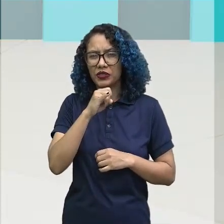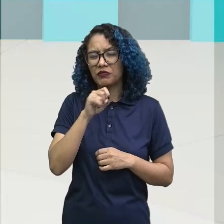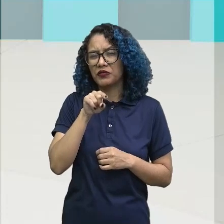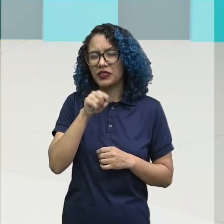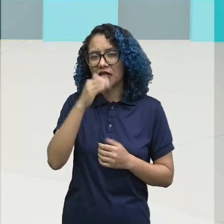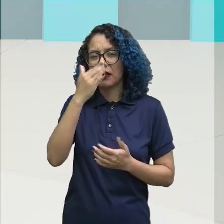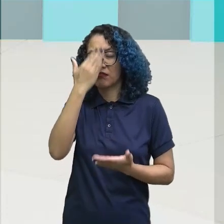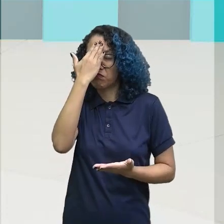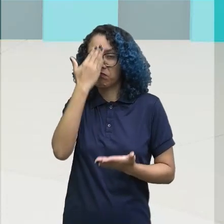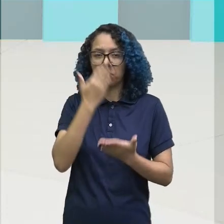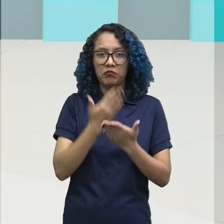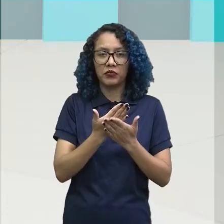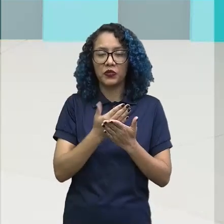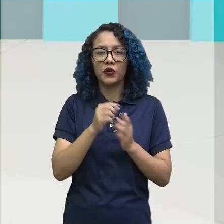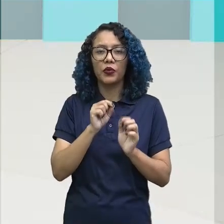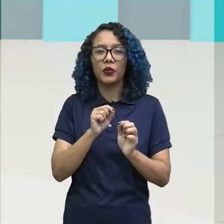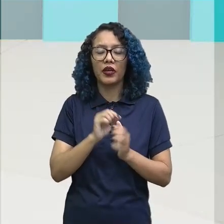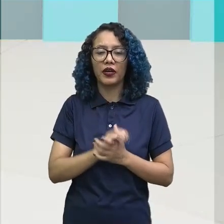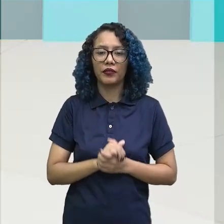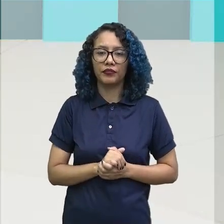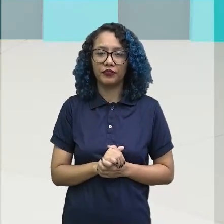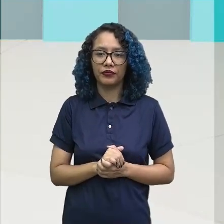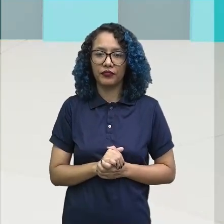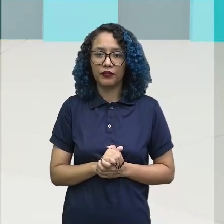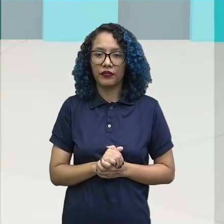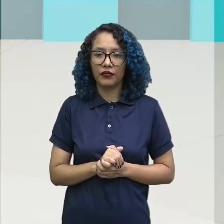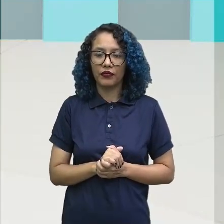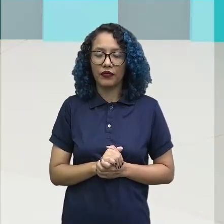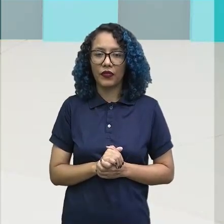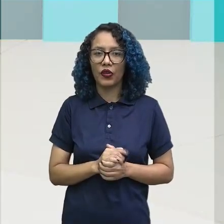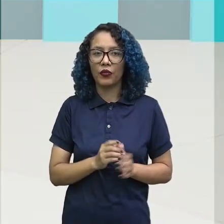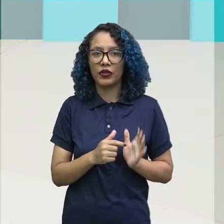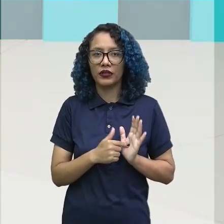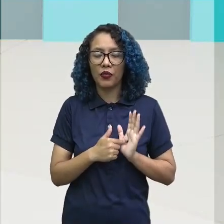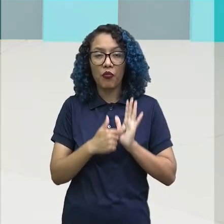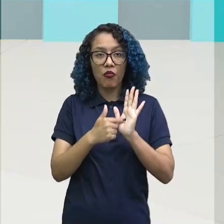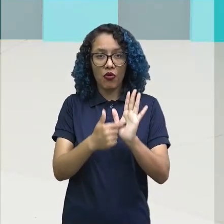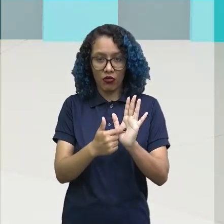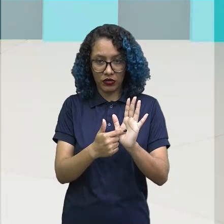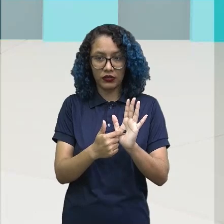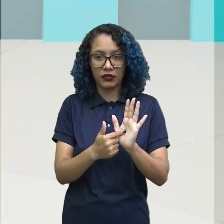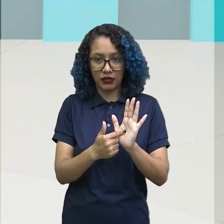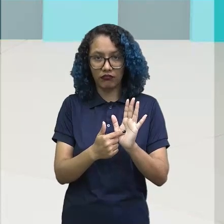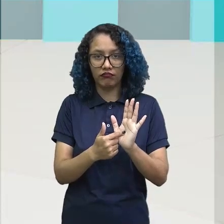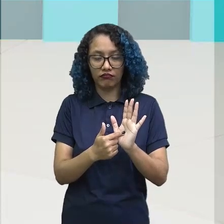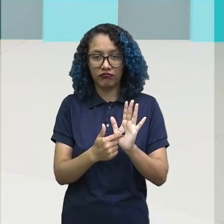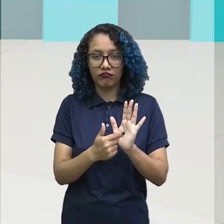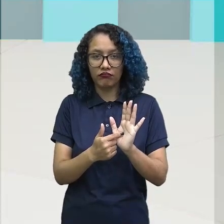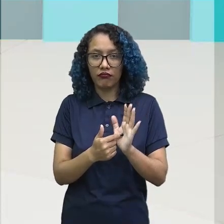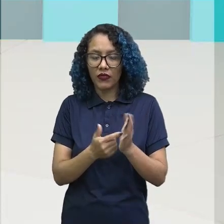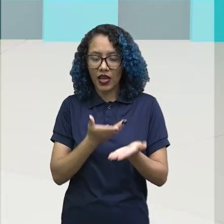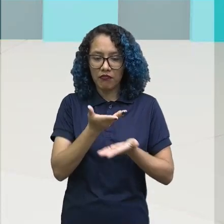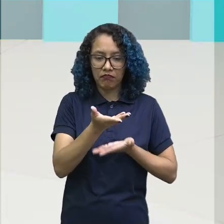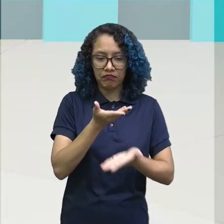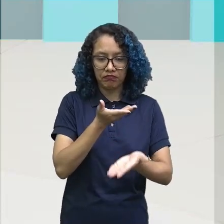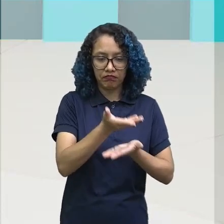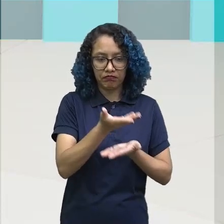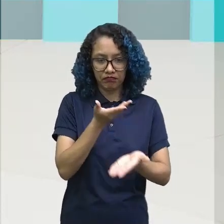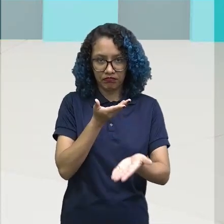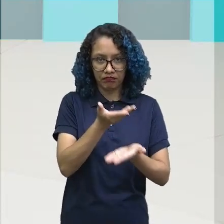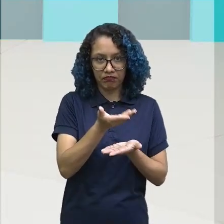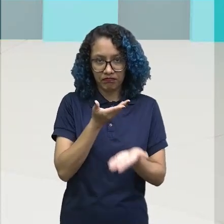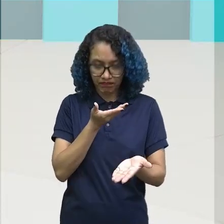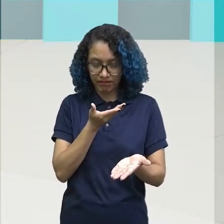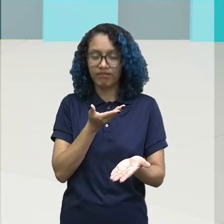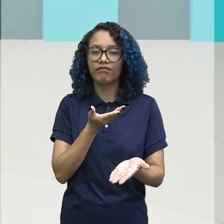aquilo que reflete do interno para o externo também está reverberando ao contrário. E